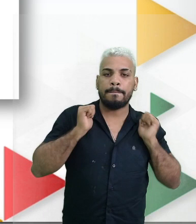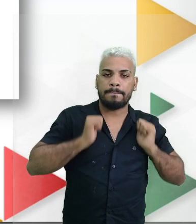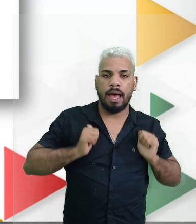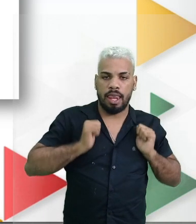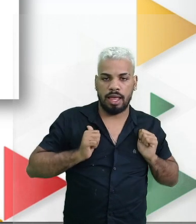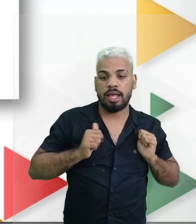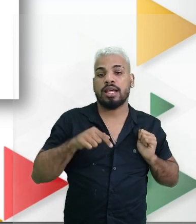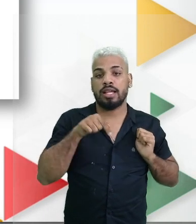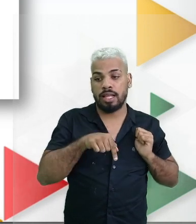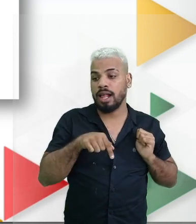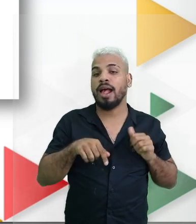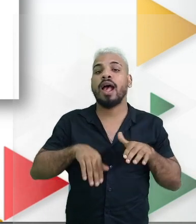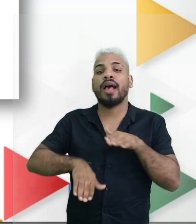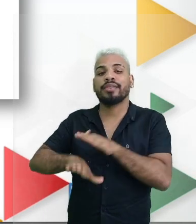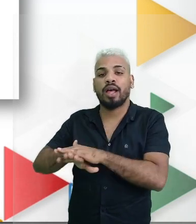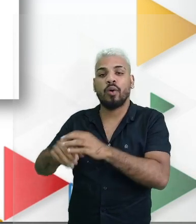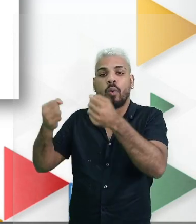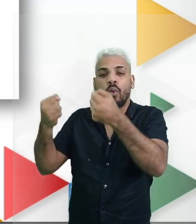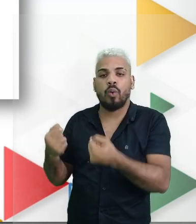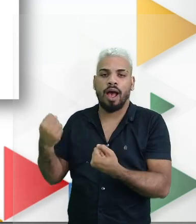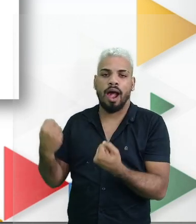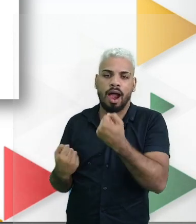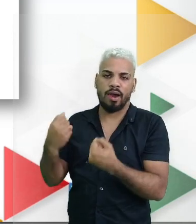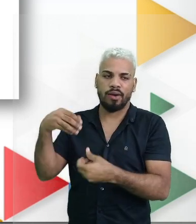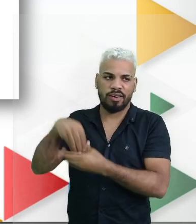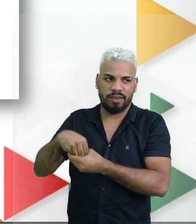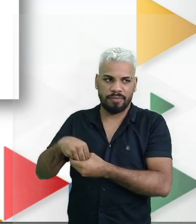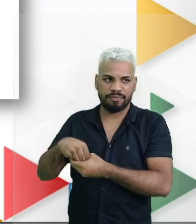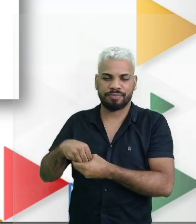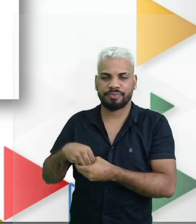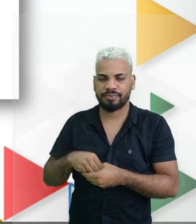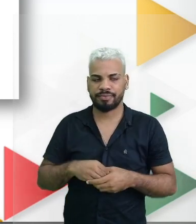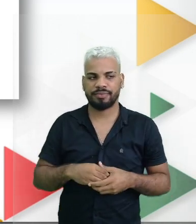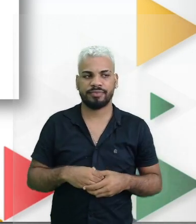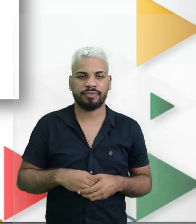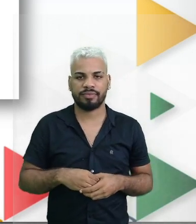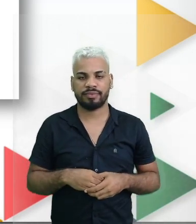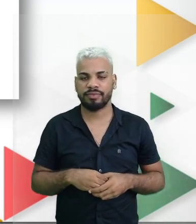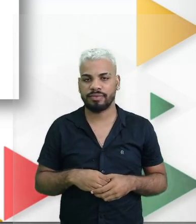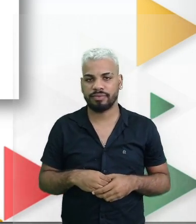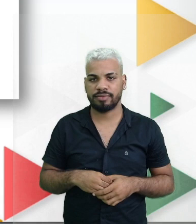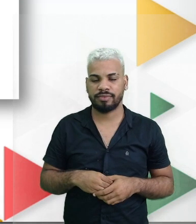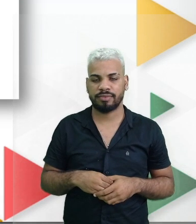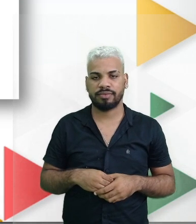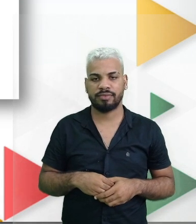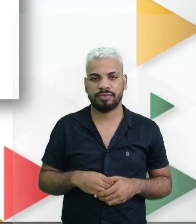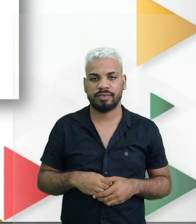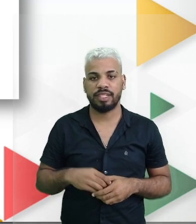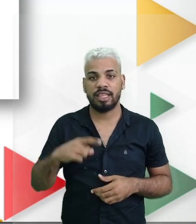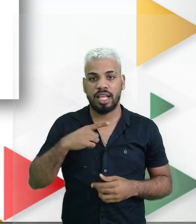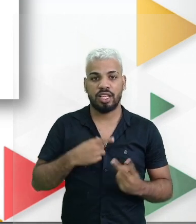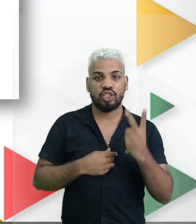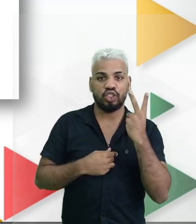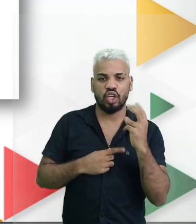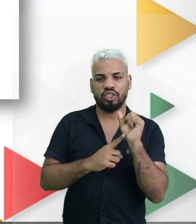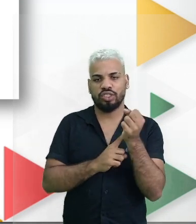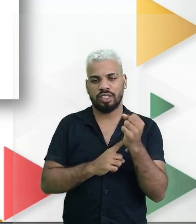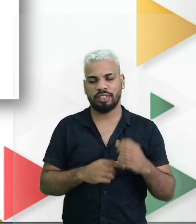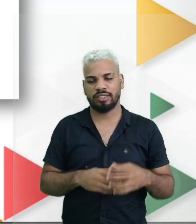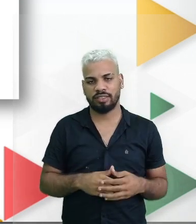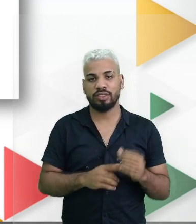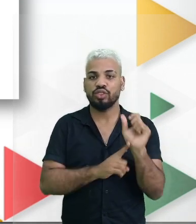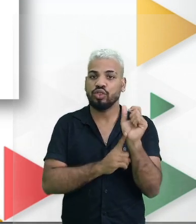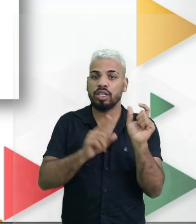da Joana estão no carro. Mala, chave e mala. Nós temos 2 sujeitos,